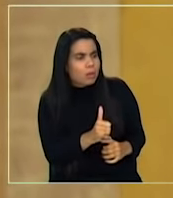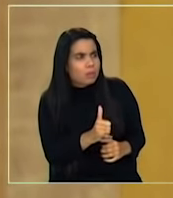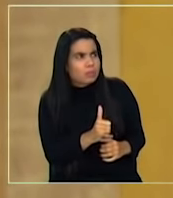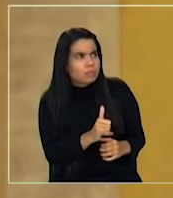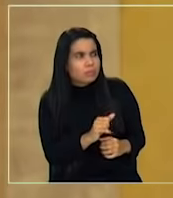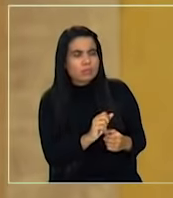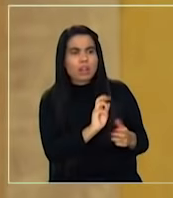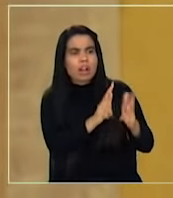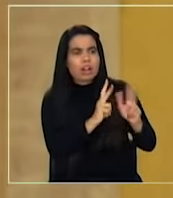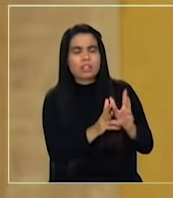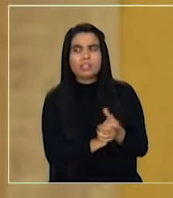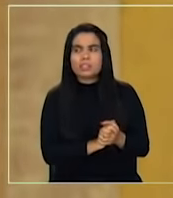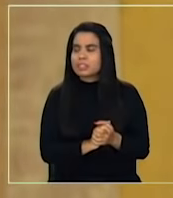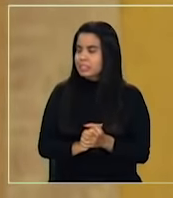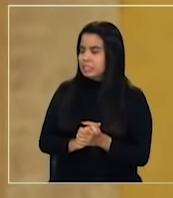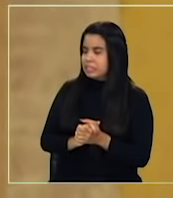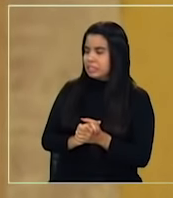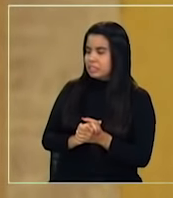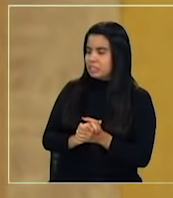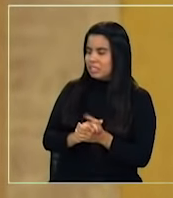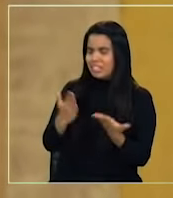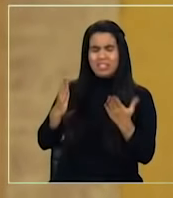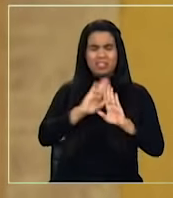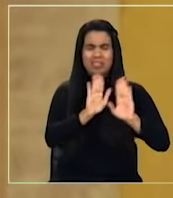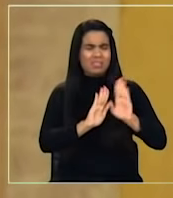é bem assim. Não, peraí, não é bem assim.